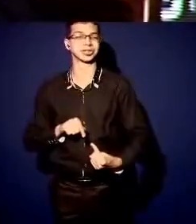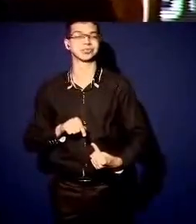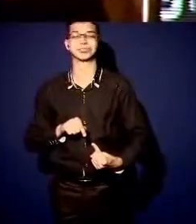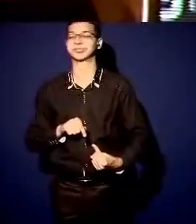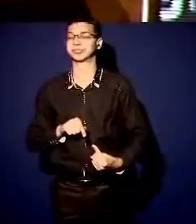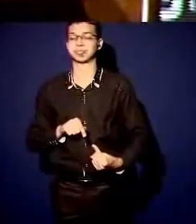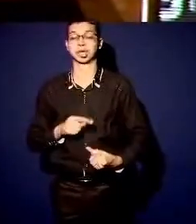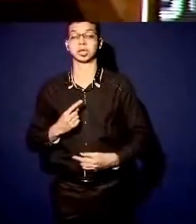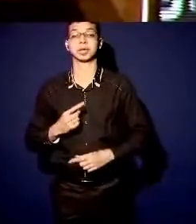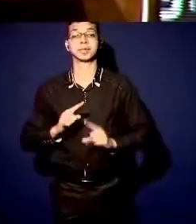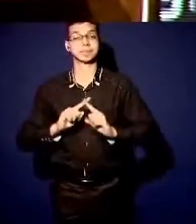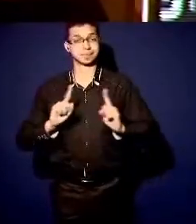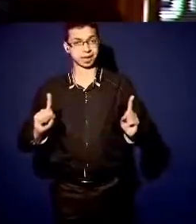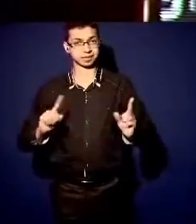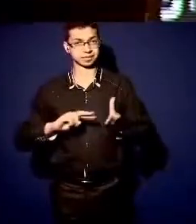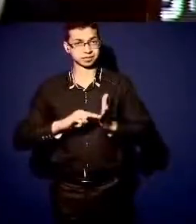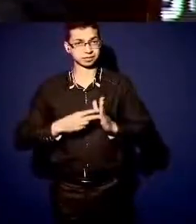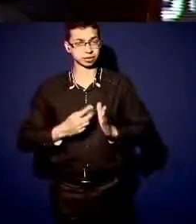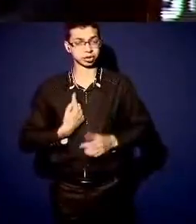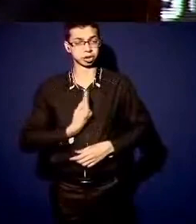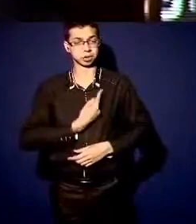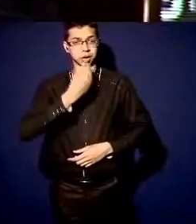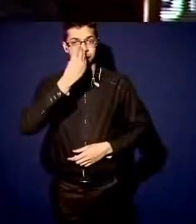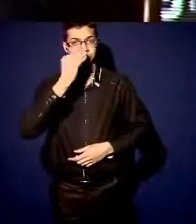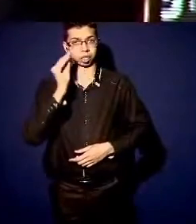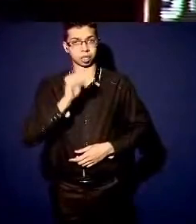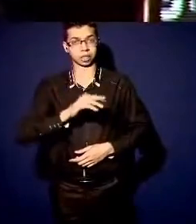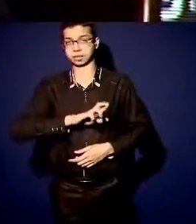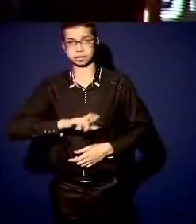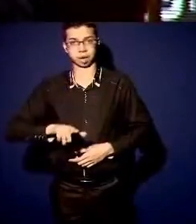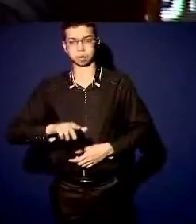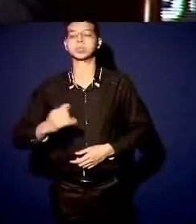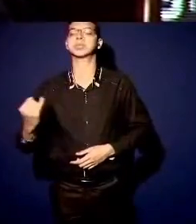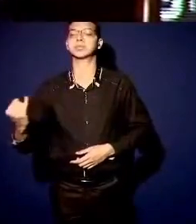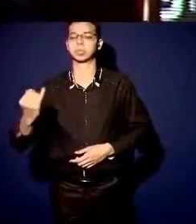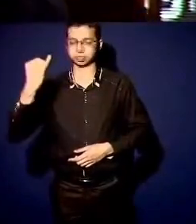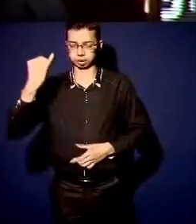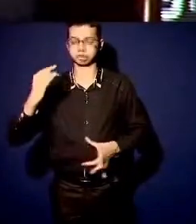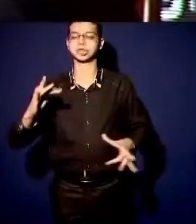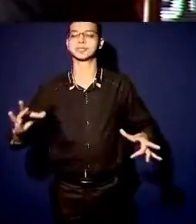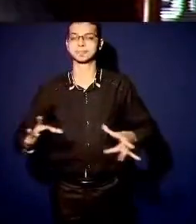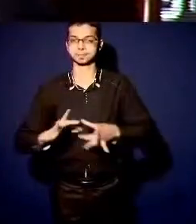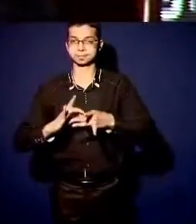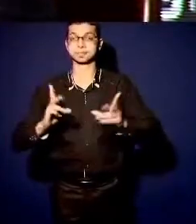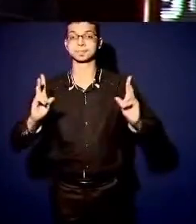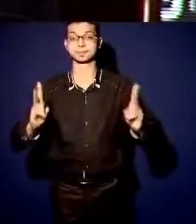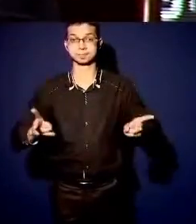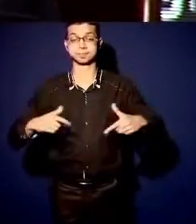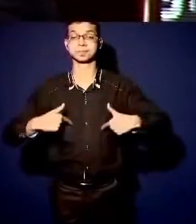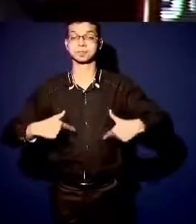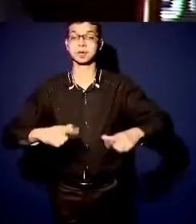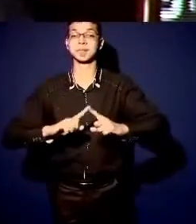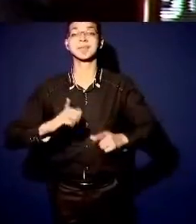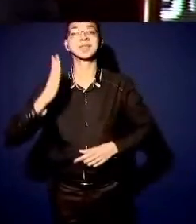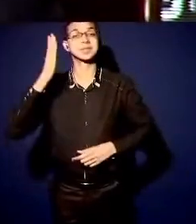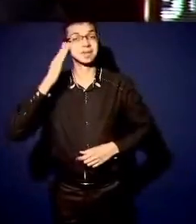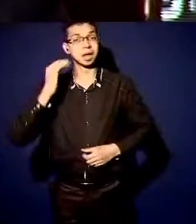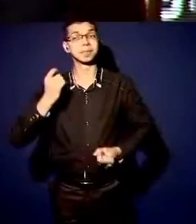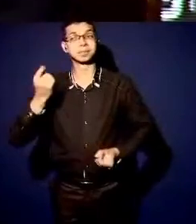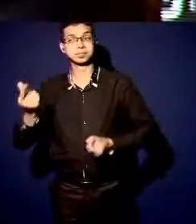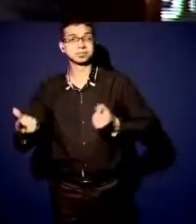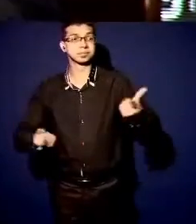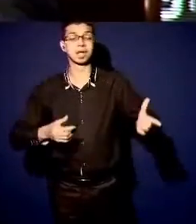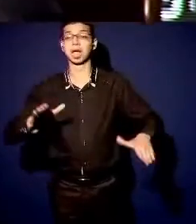que não devemos dos dedicar isso claro que é válido mas sempre sabendo que os pilares às vezes podem ruir por